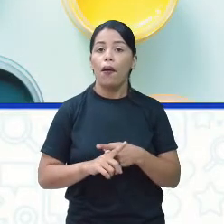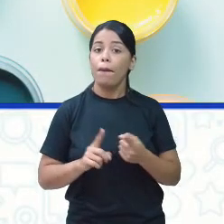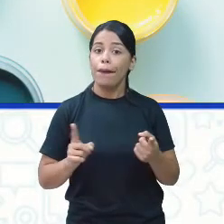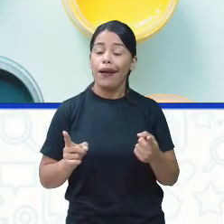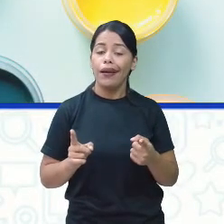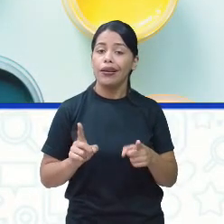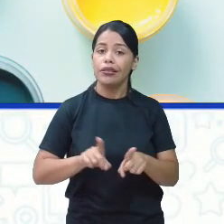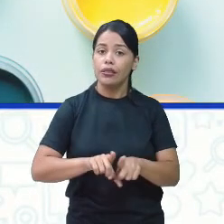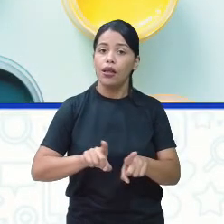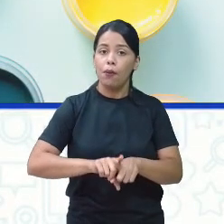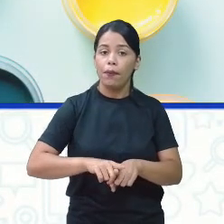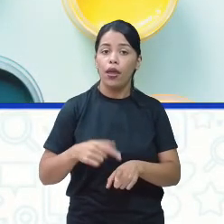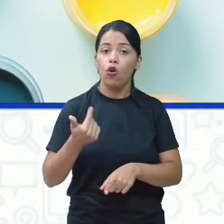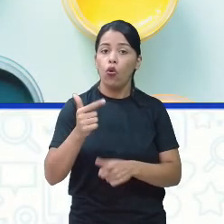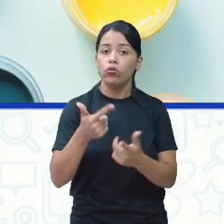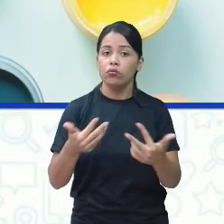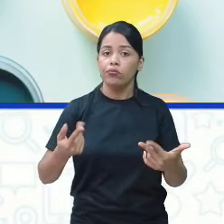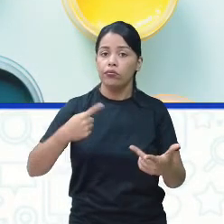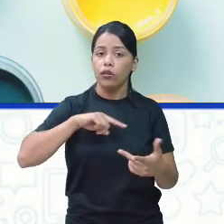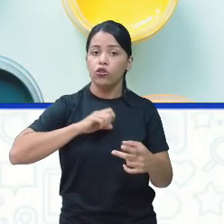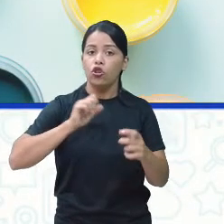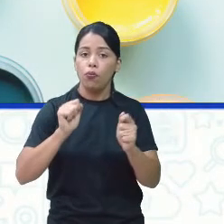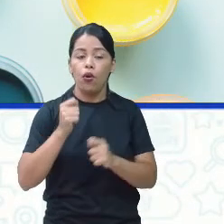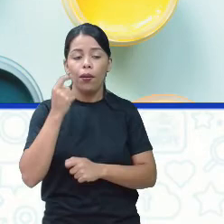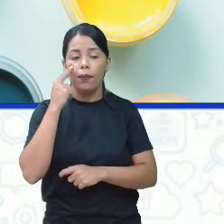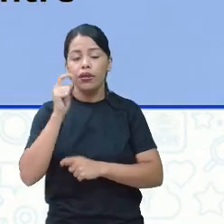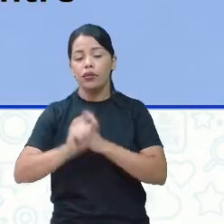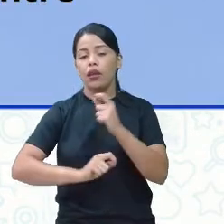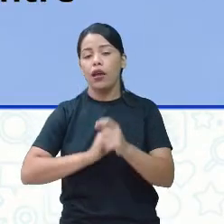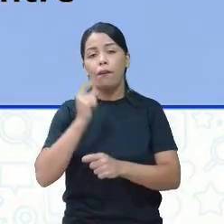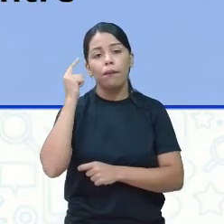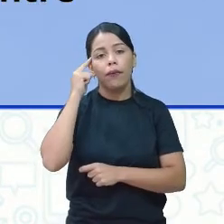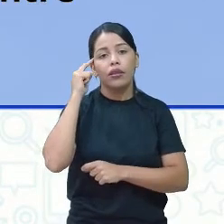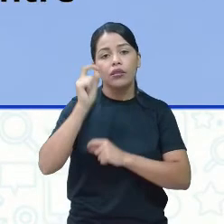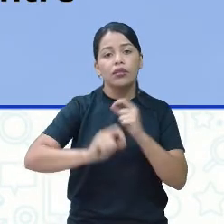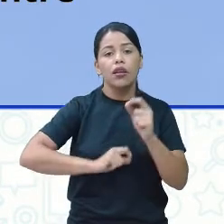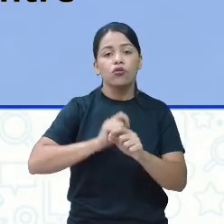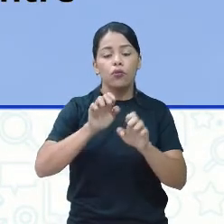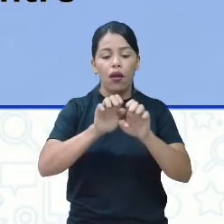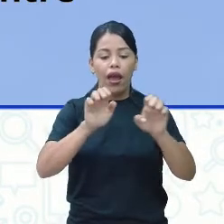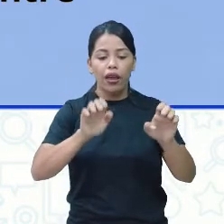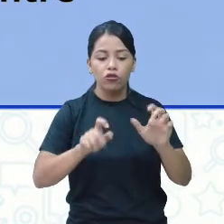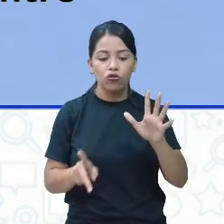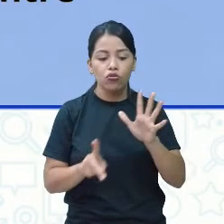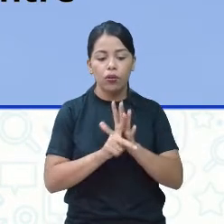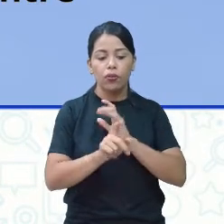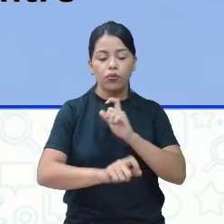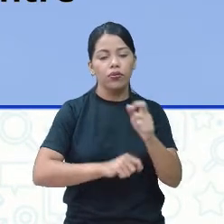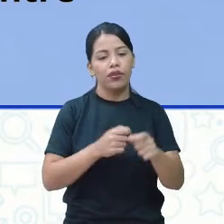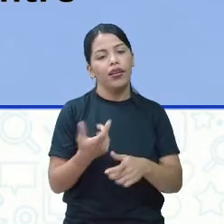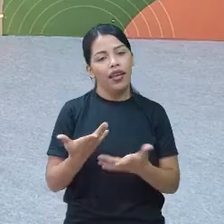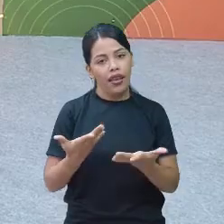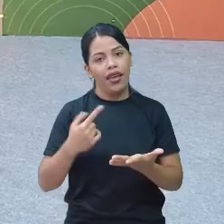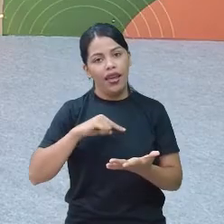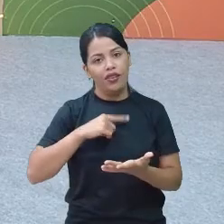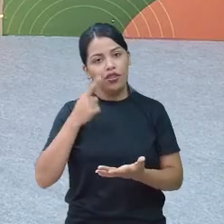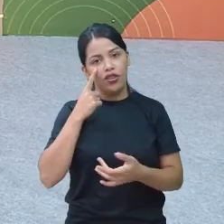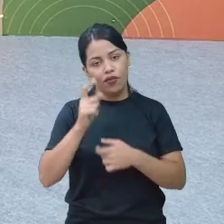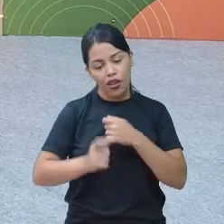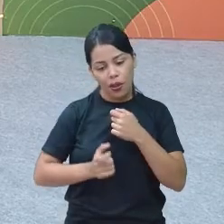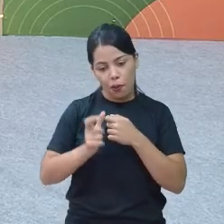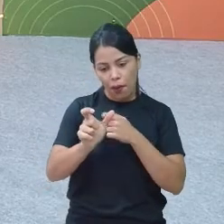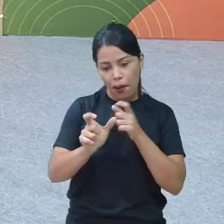o que é que nós podemos pensar da estrutura do poema? O reconhecimento dos pronomes relativos, né? Disso que a gente está